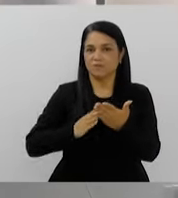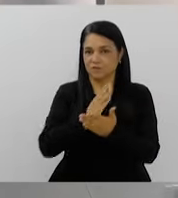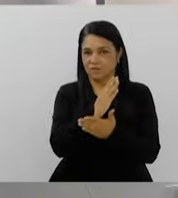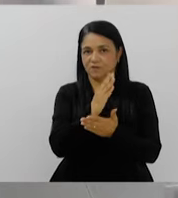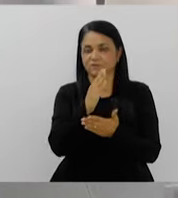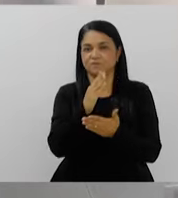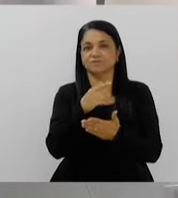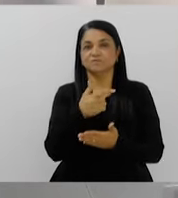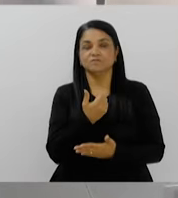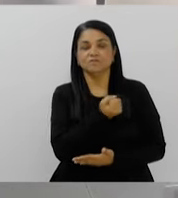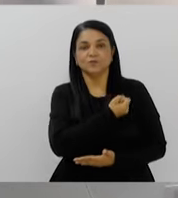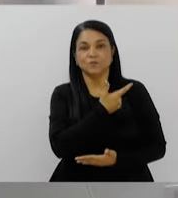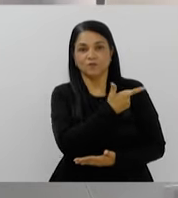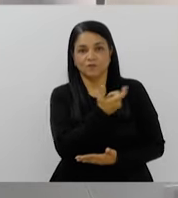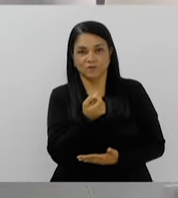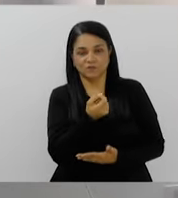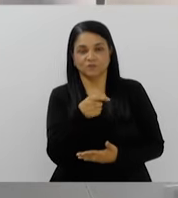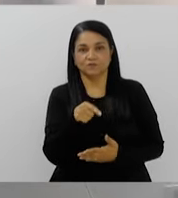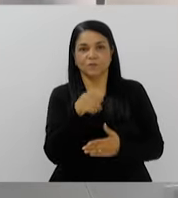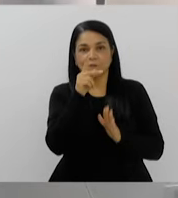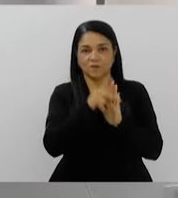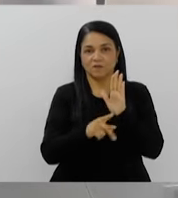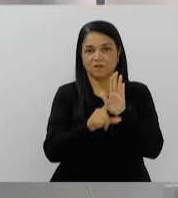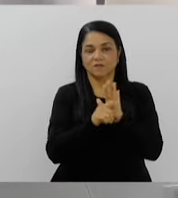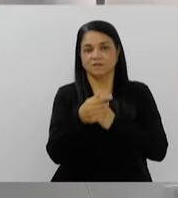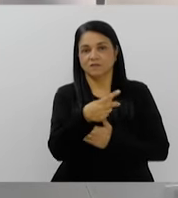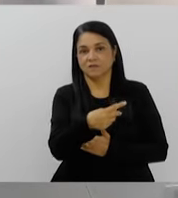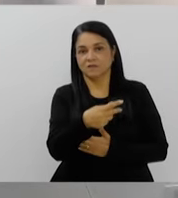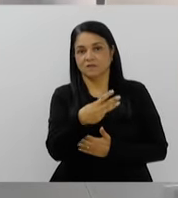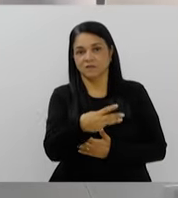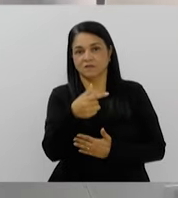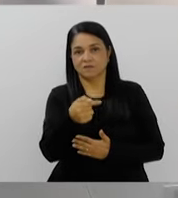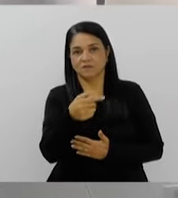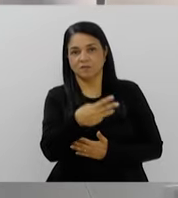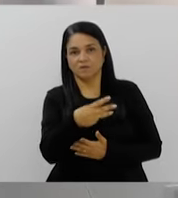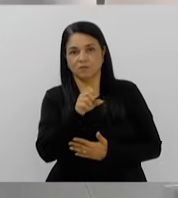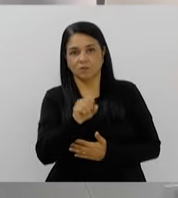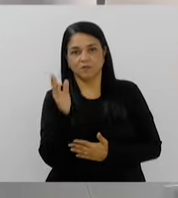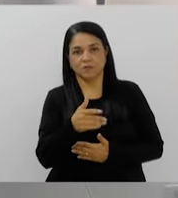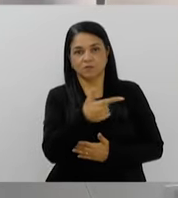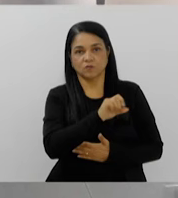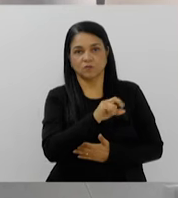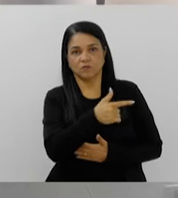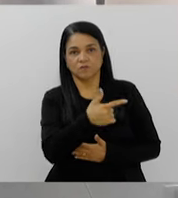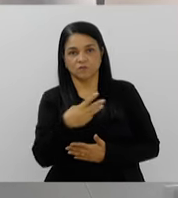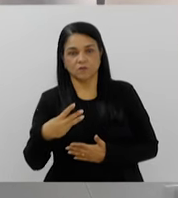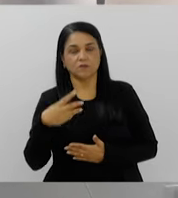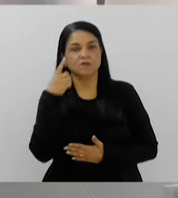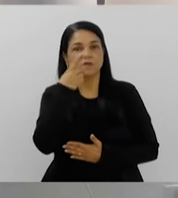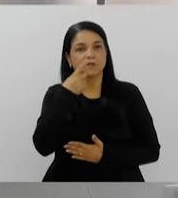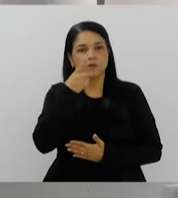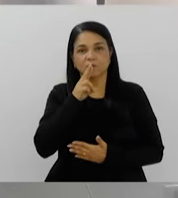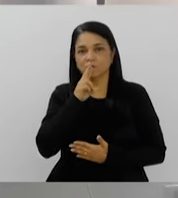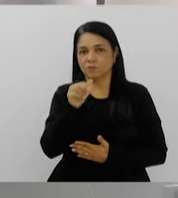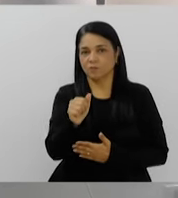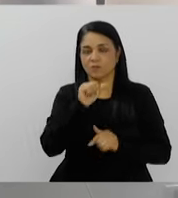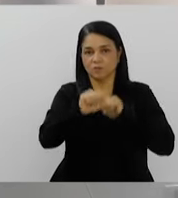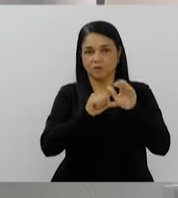Aprovado. 20 da pauta. Projeto de Lei 3738 de 24, de autoria do deputado Rodrigo Amorim, que altera a Lei